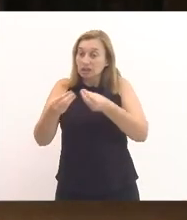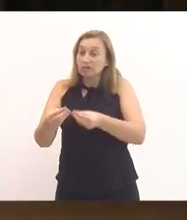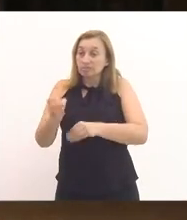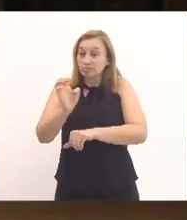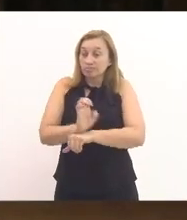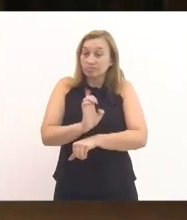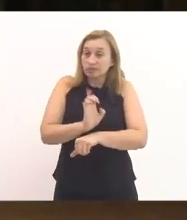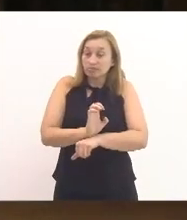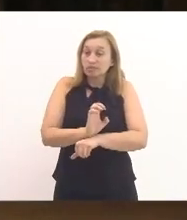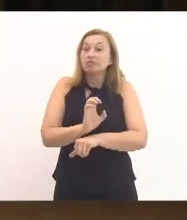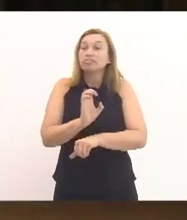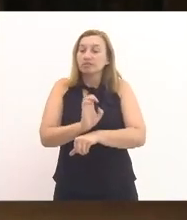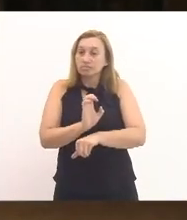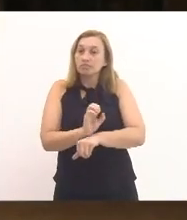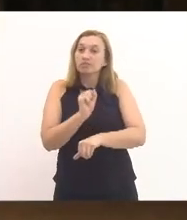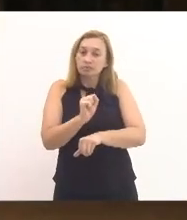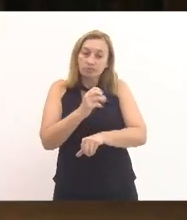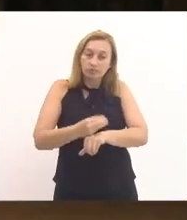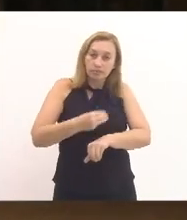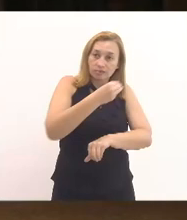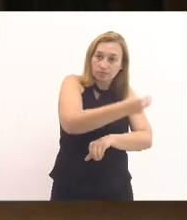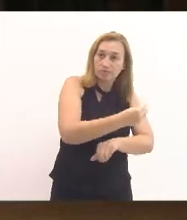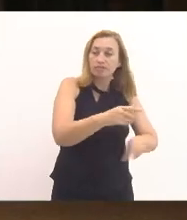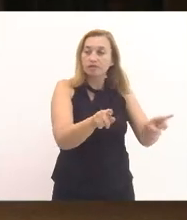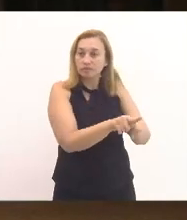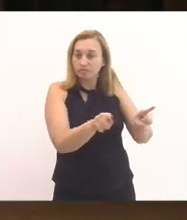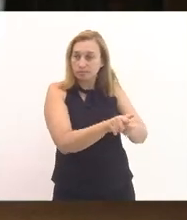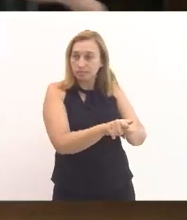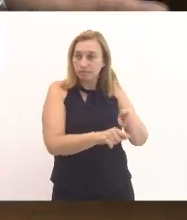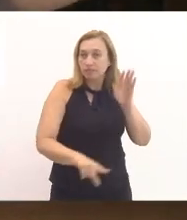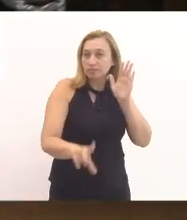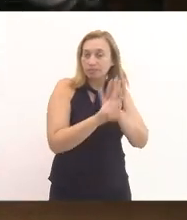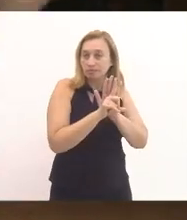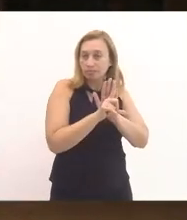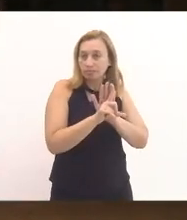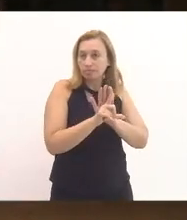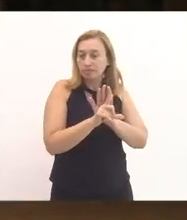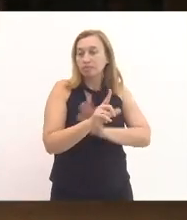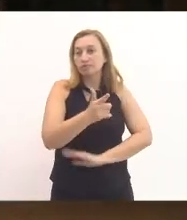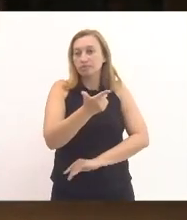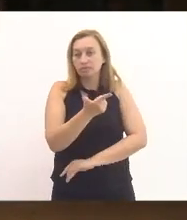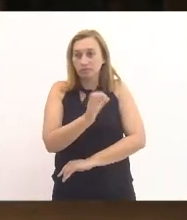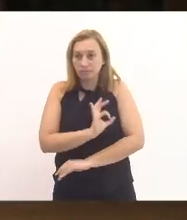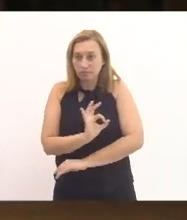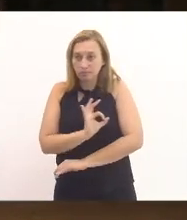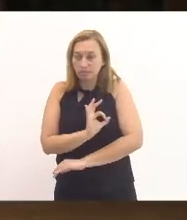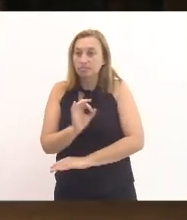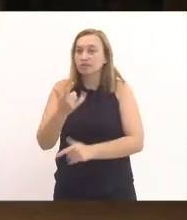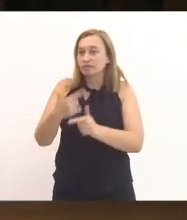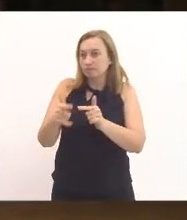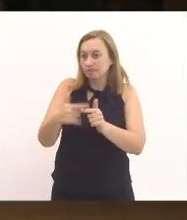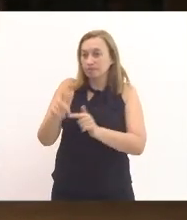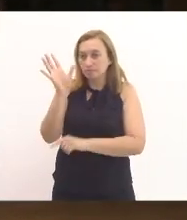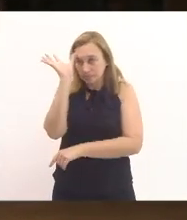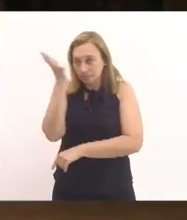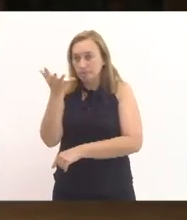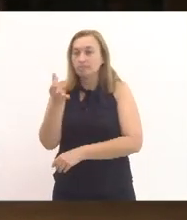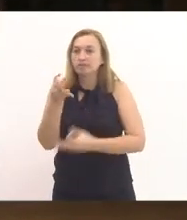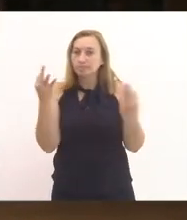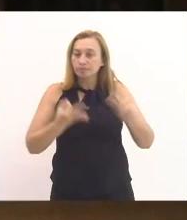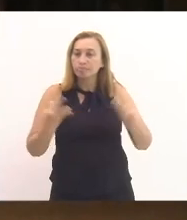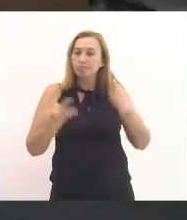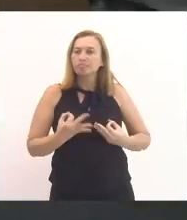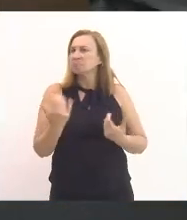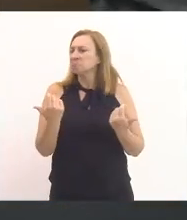o estado poderá repassar elas também no espírito da lei para os policiais foi resolvido o problema é feito